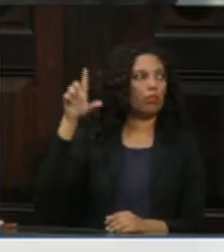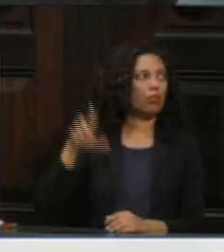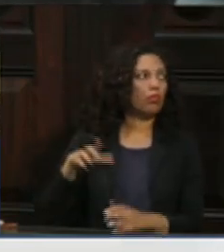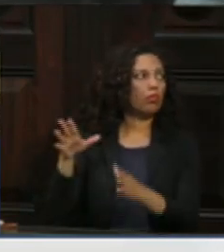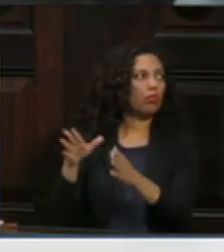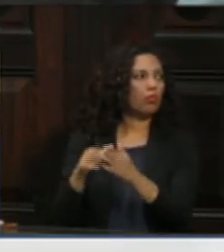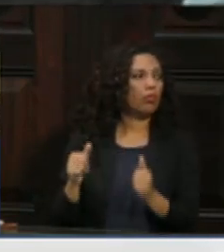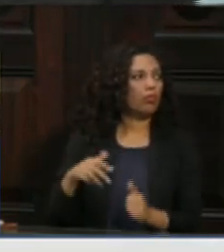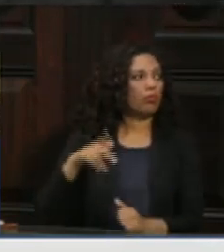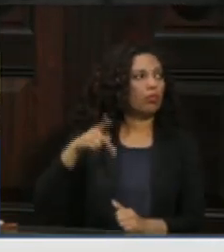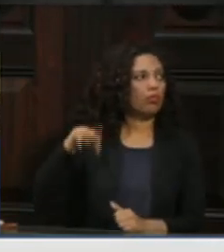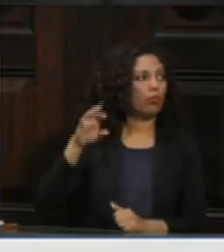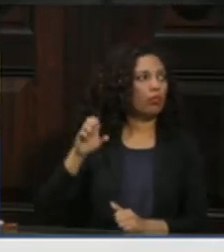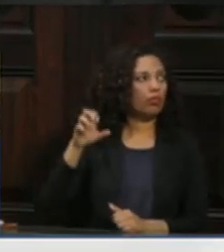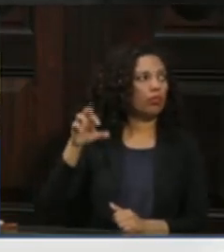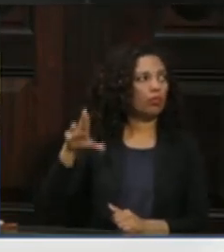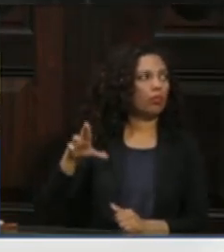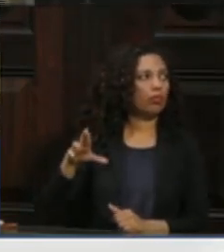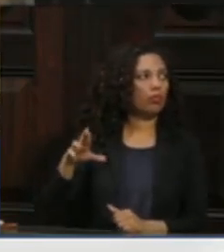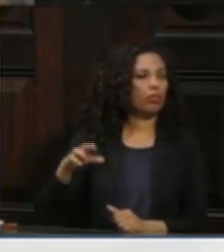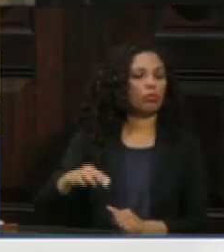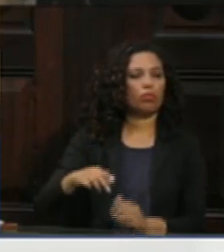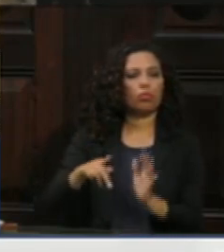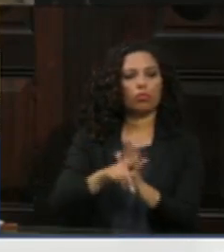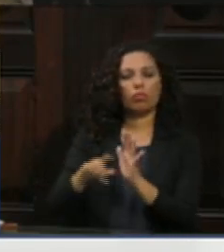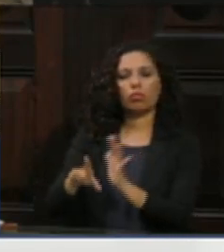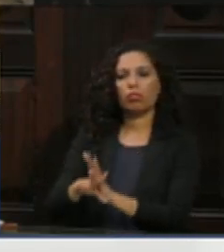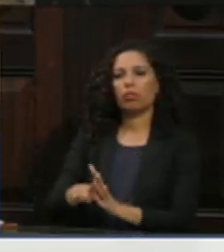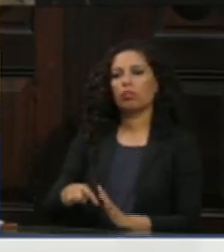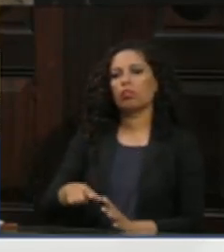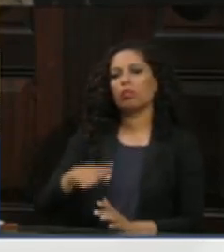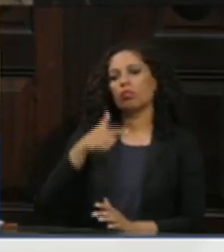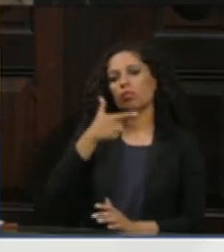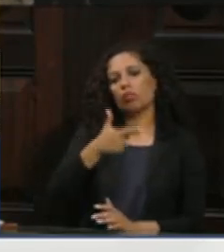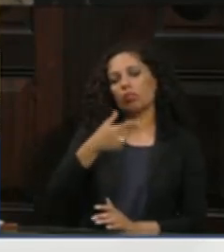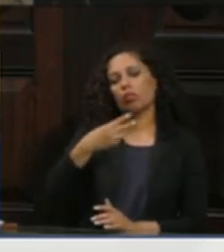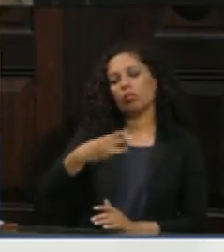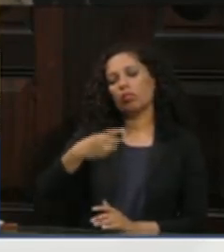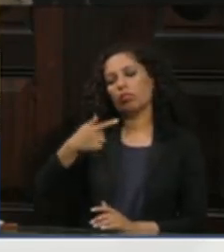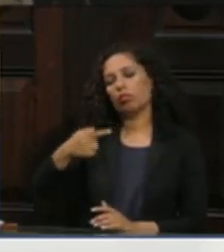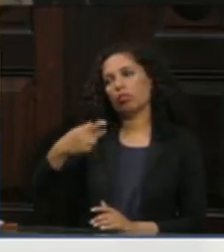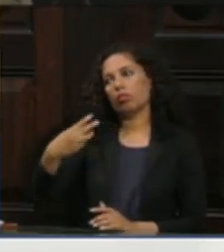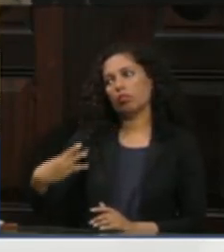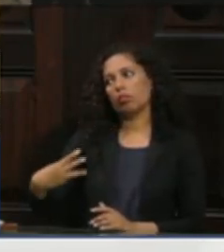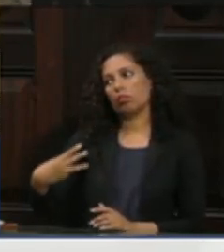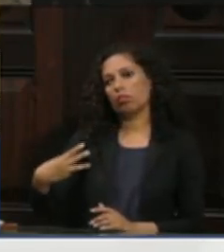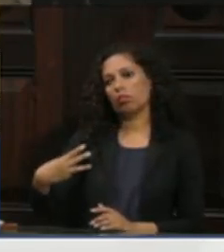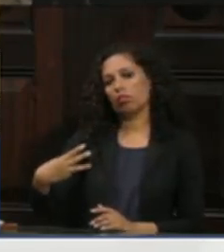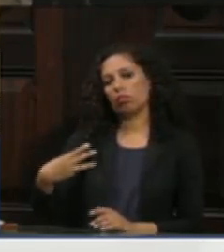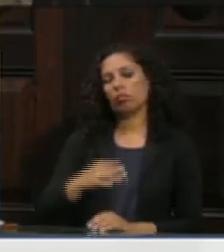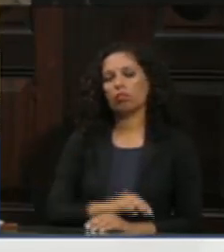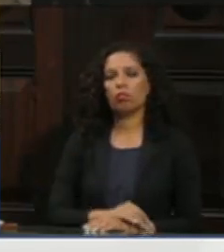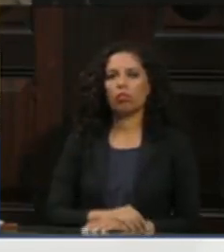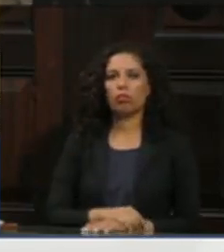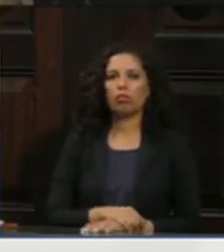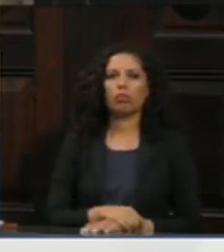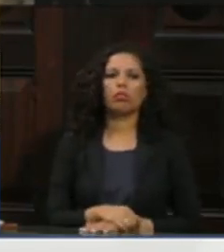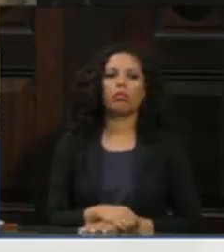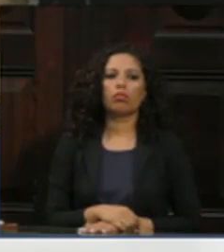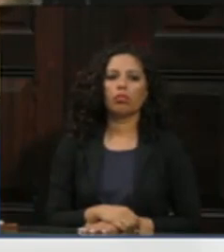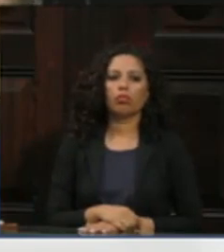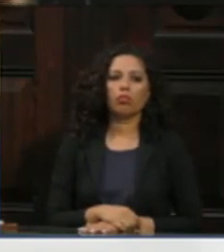fato é que tratam-se 2 comitês, 2 CNPJs distintos, e não pode haver uma transferência